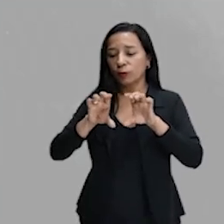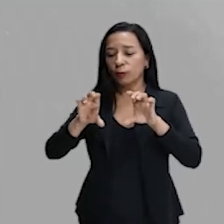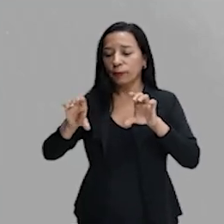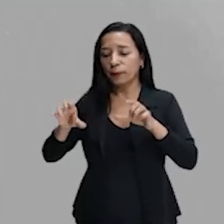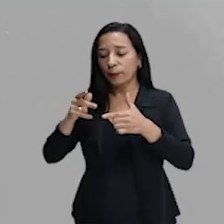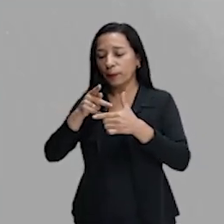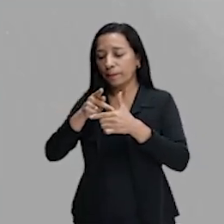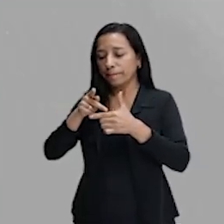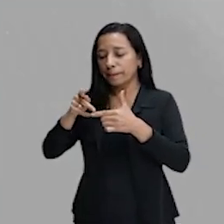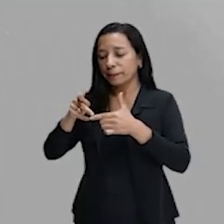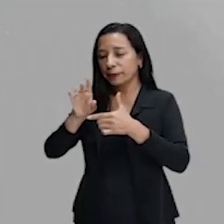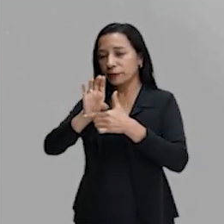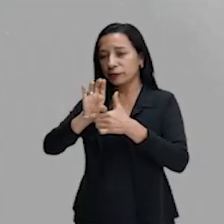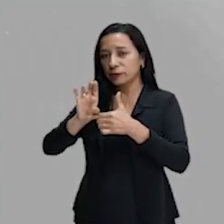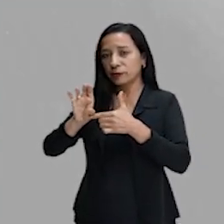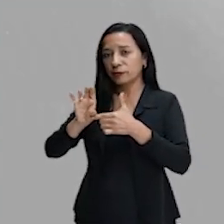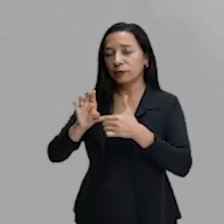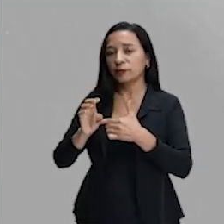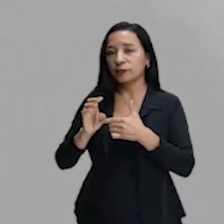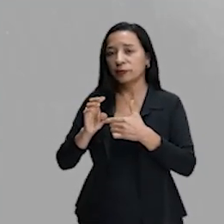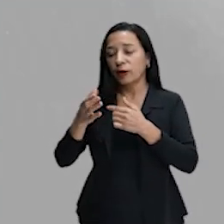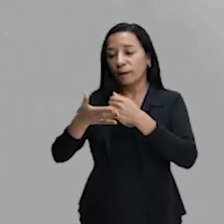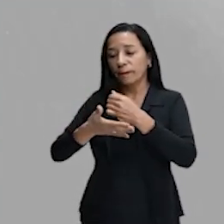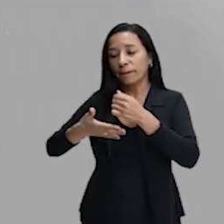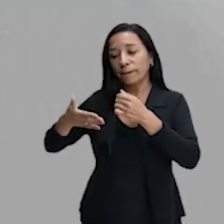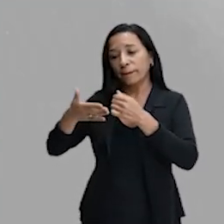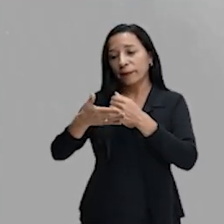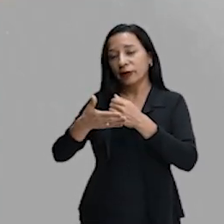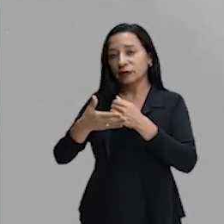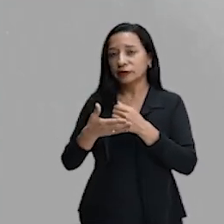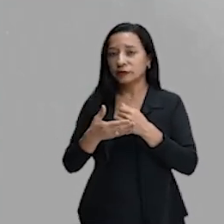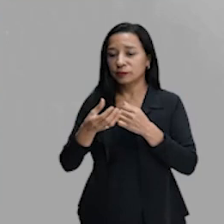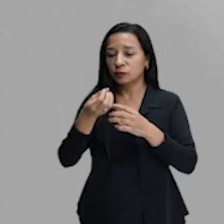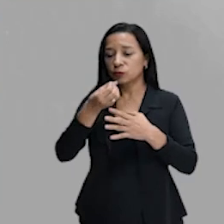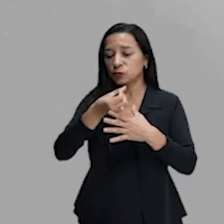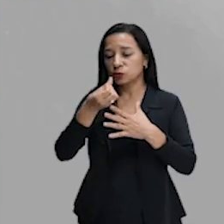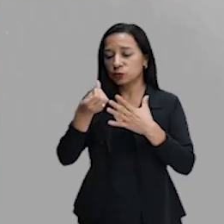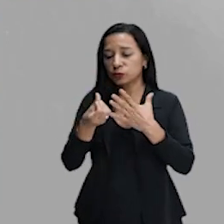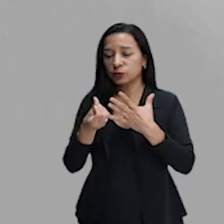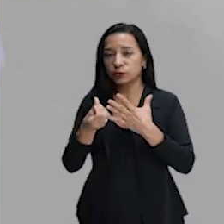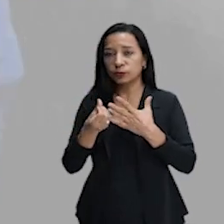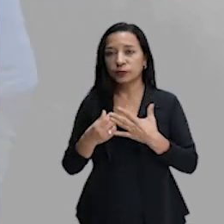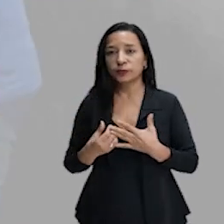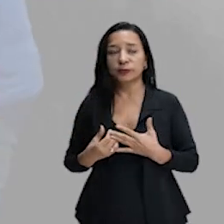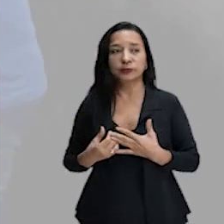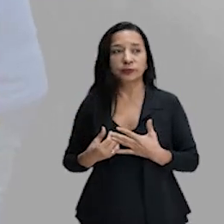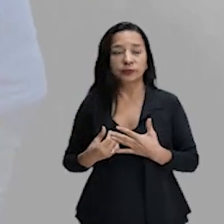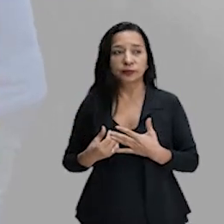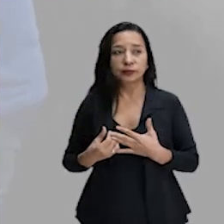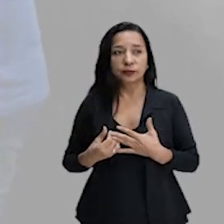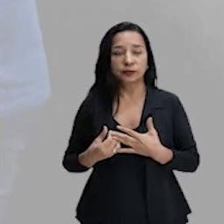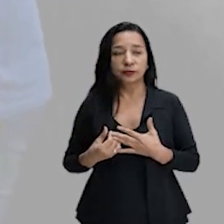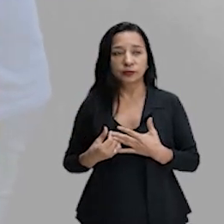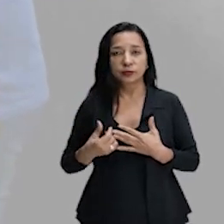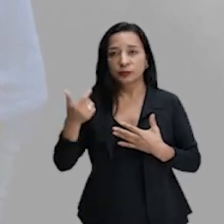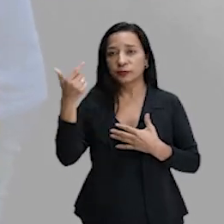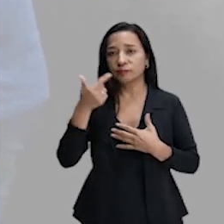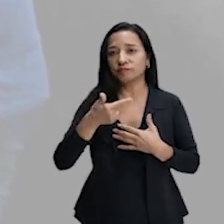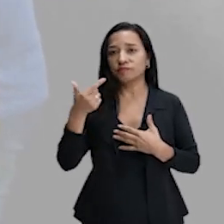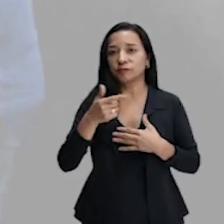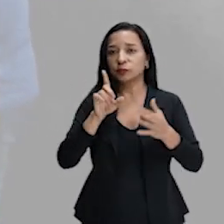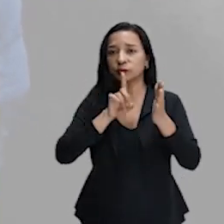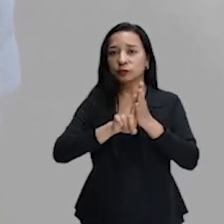cuja base é um hexágono regular certinho turminha beleza vamos aqui pra nossa segunda